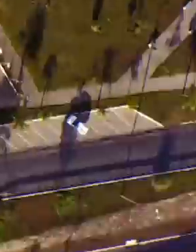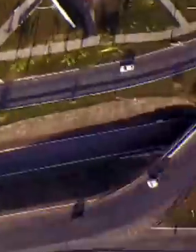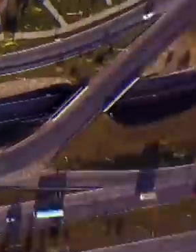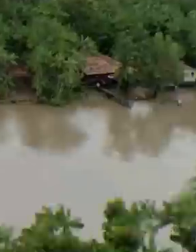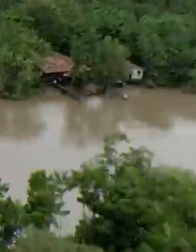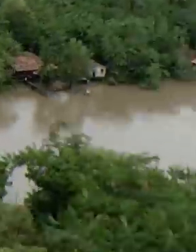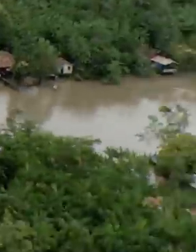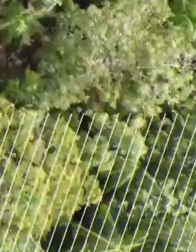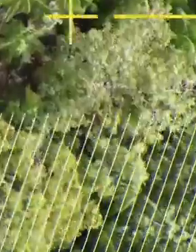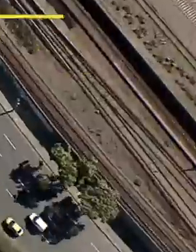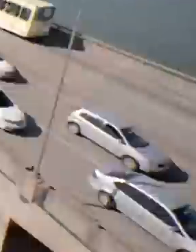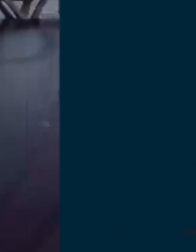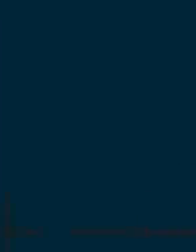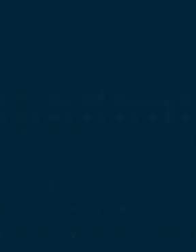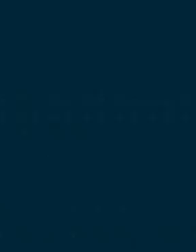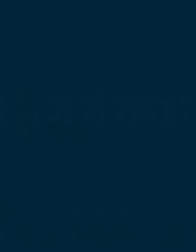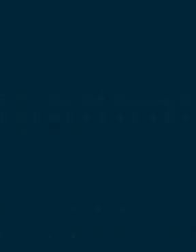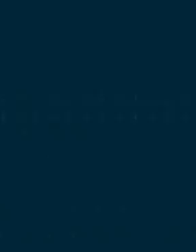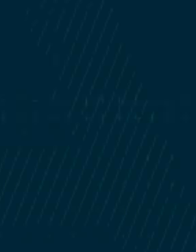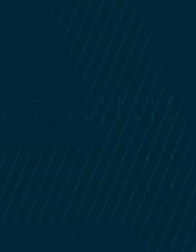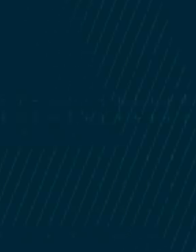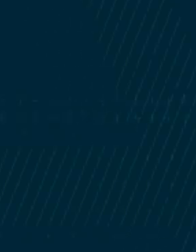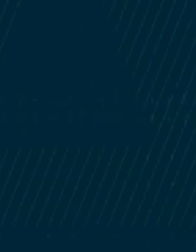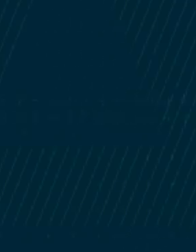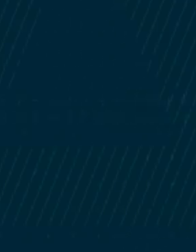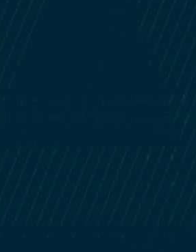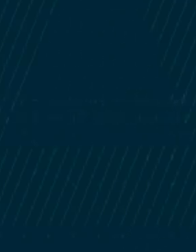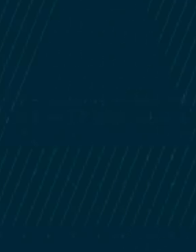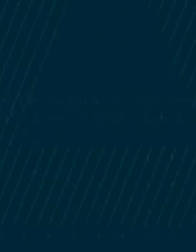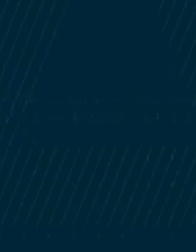e aí